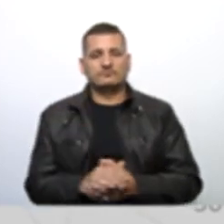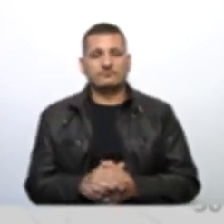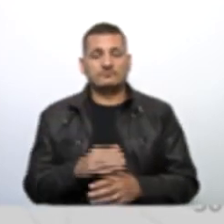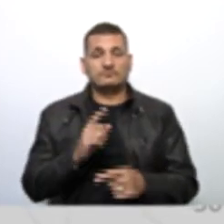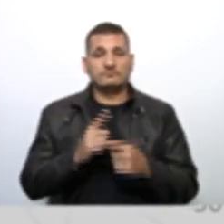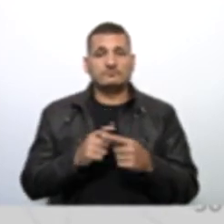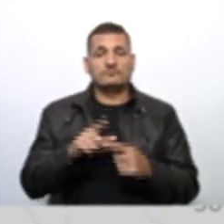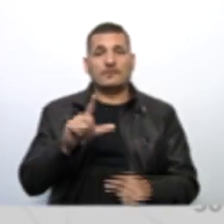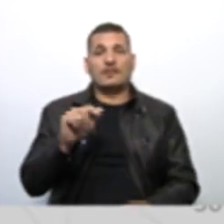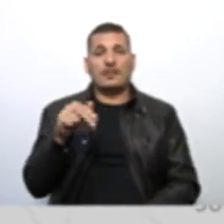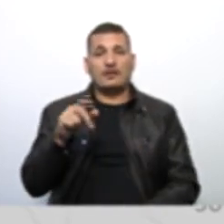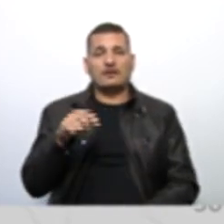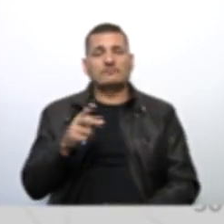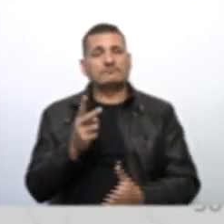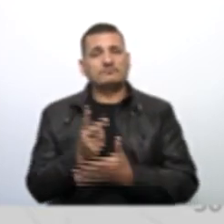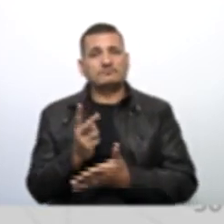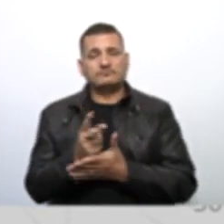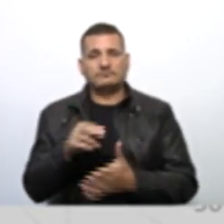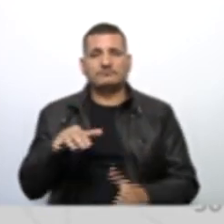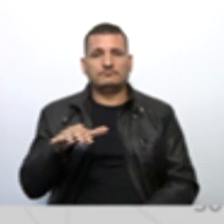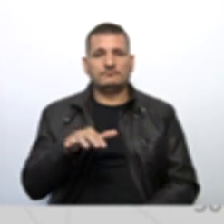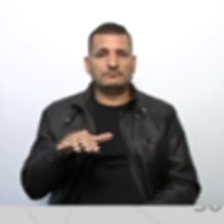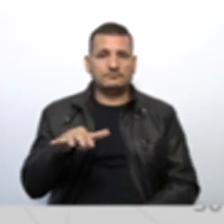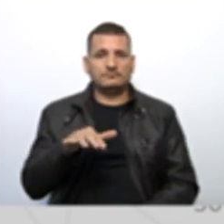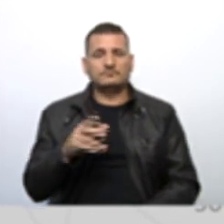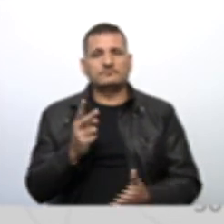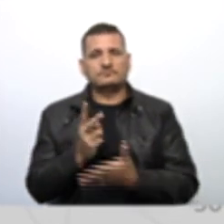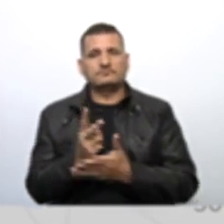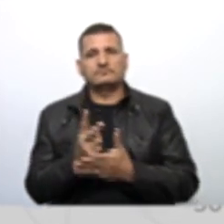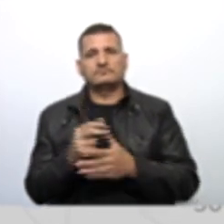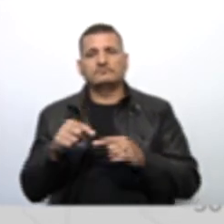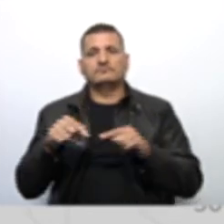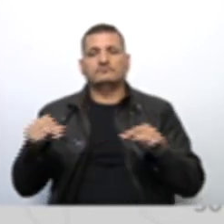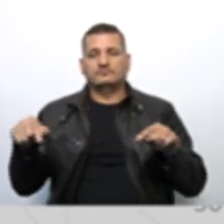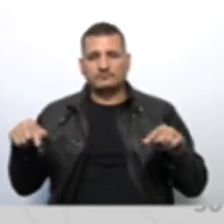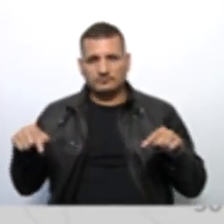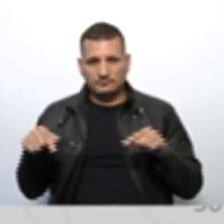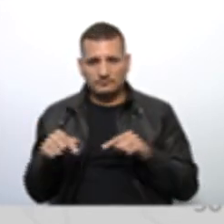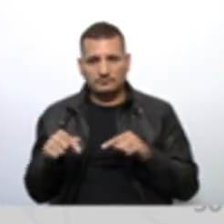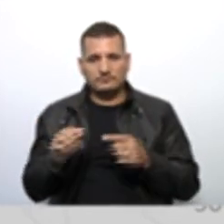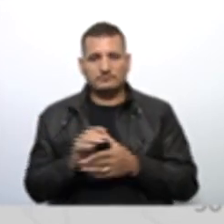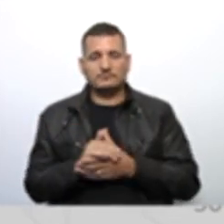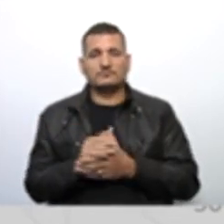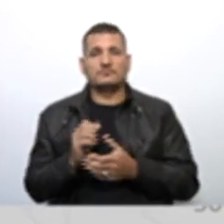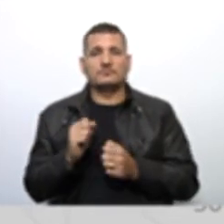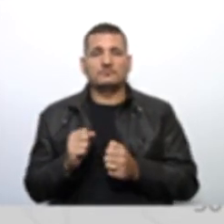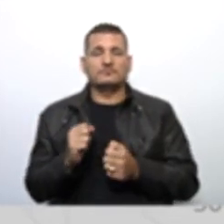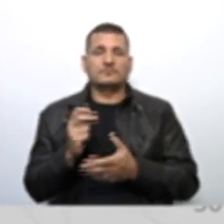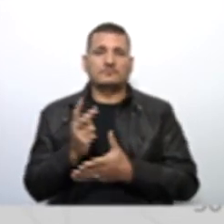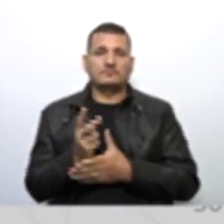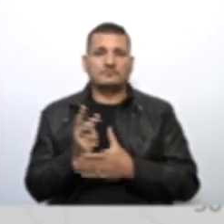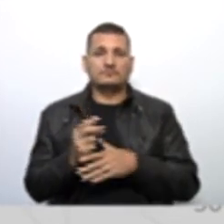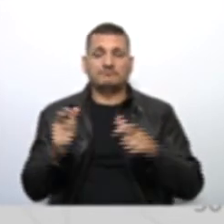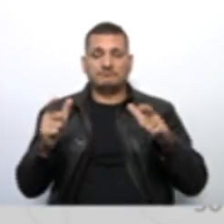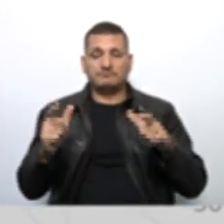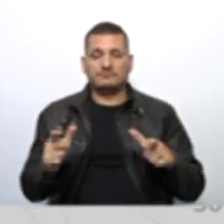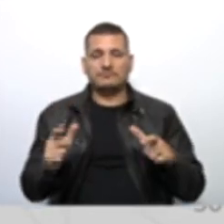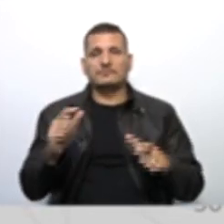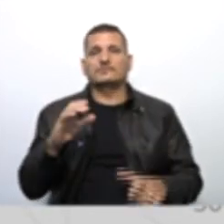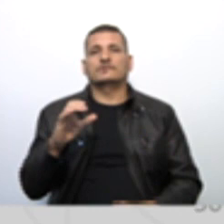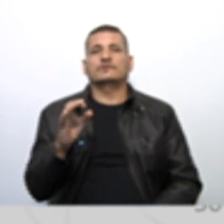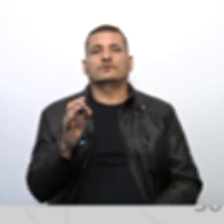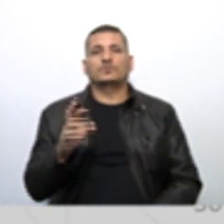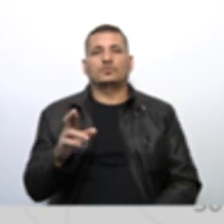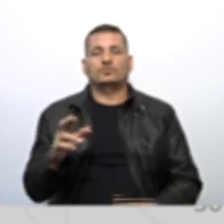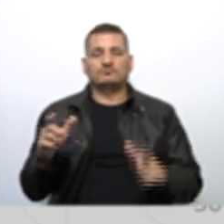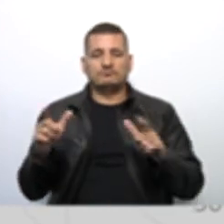mesmo ambiente físico. É o que? É a mesma sala, pode ser o mesmo setor, certo? Ela fica no